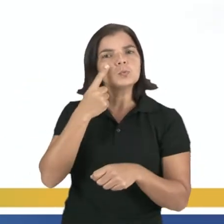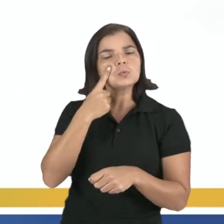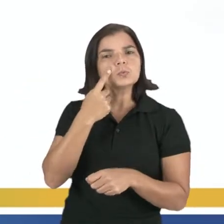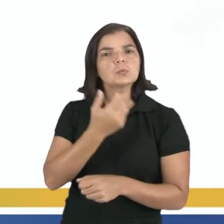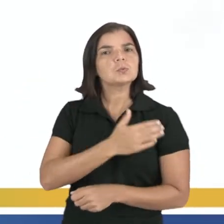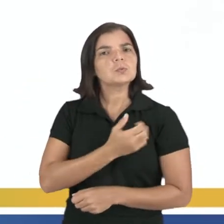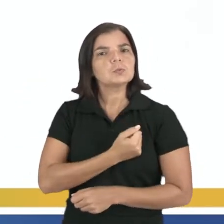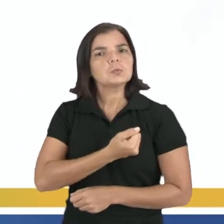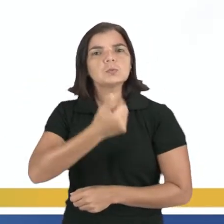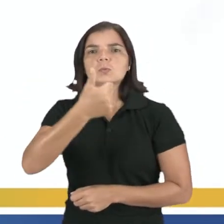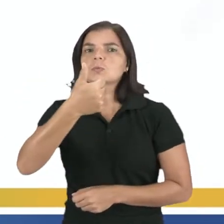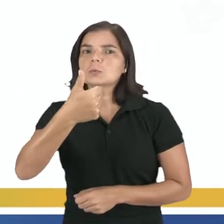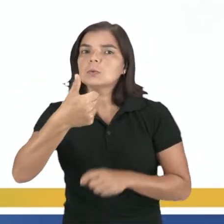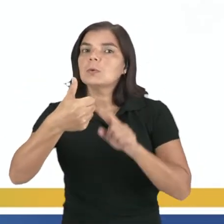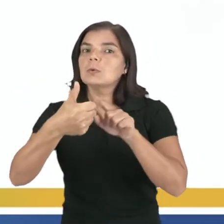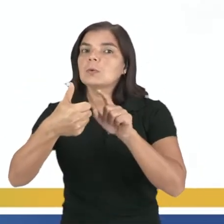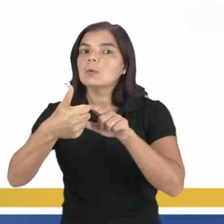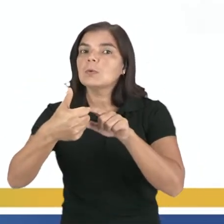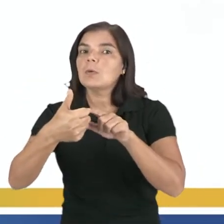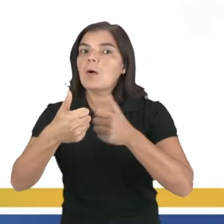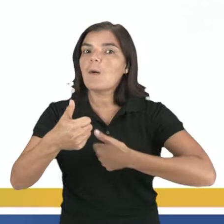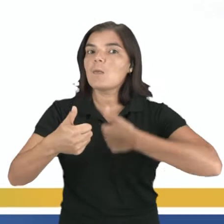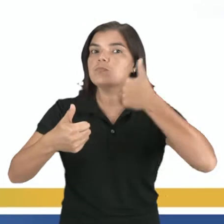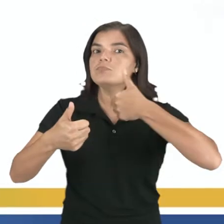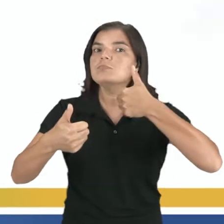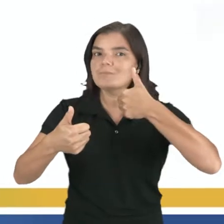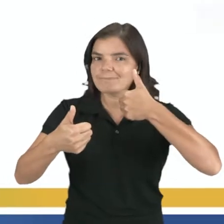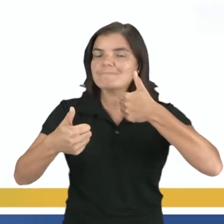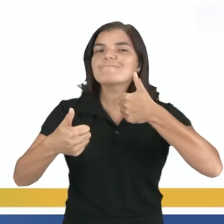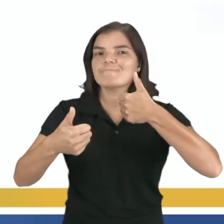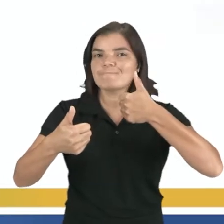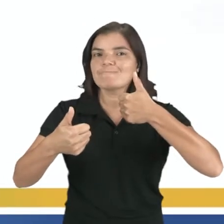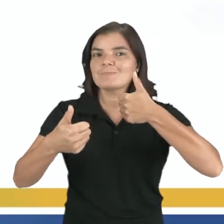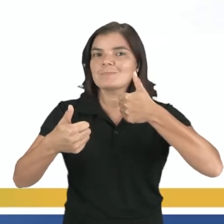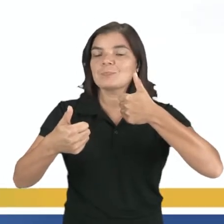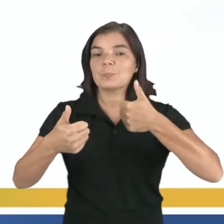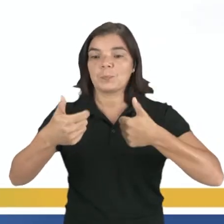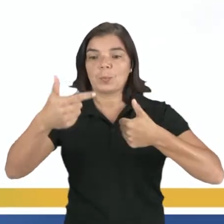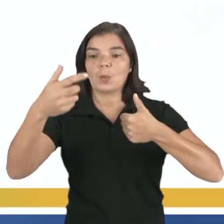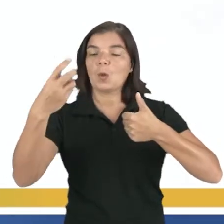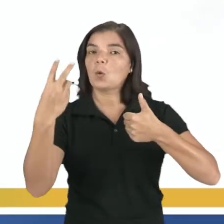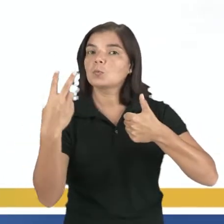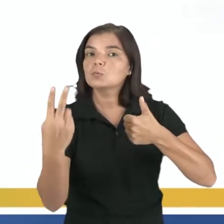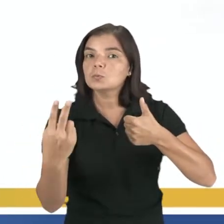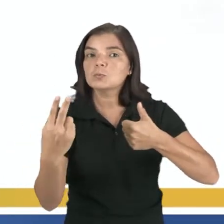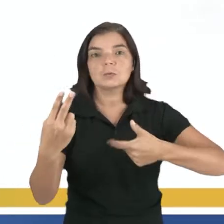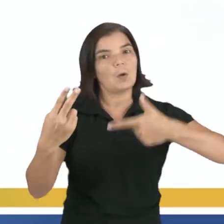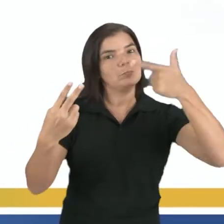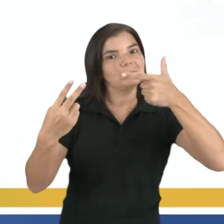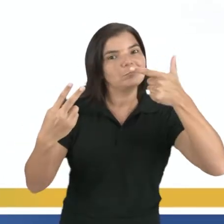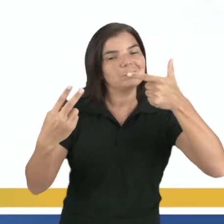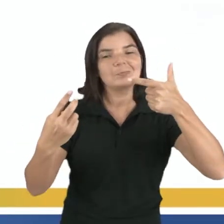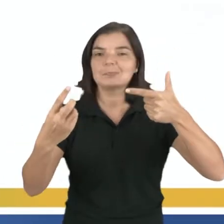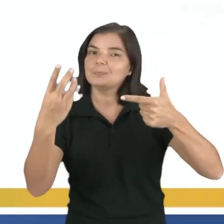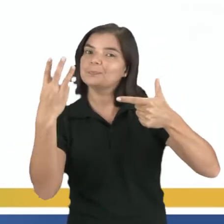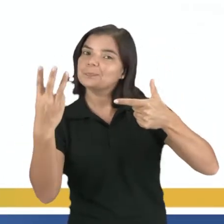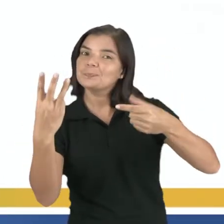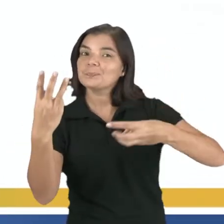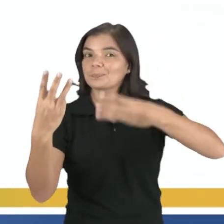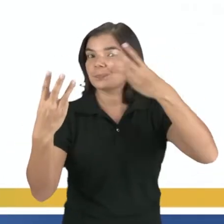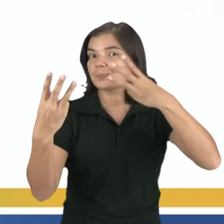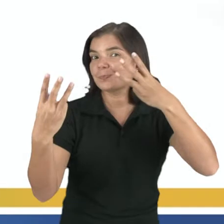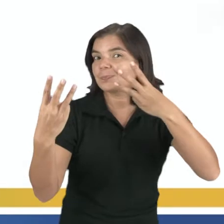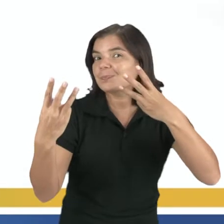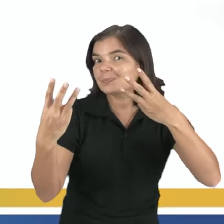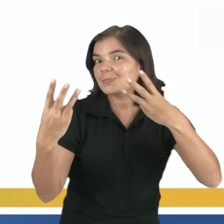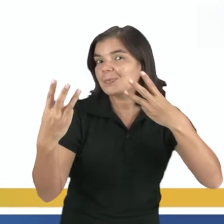por exemplo, e dizer, o número 1 ocupa a primeira posição, ele é o primeiro termo. O número 2 é o segundo termo. O número 3 é o quarto